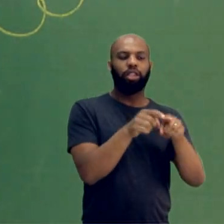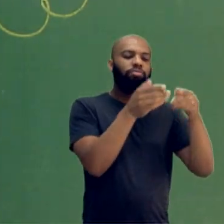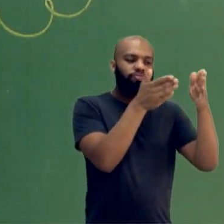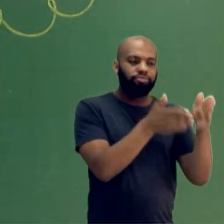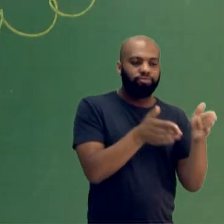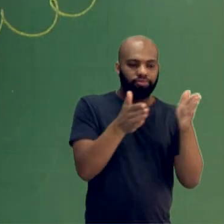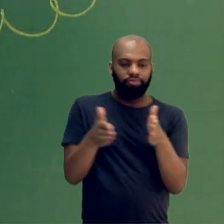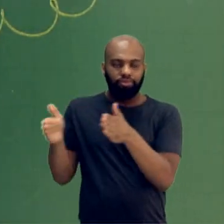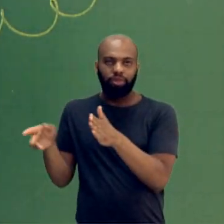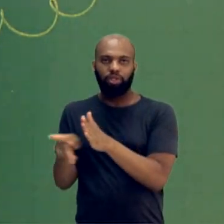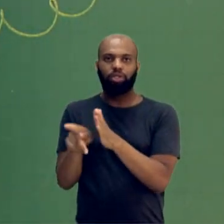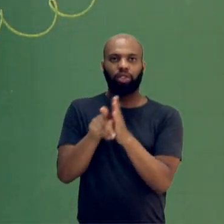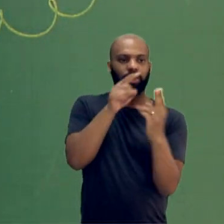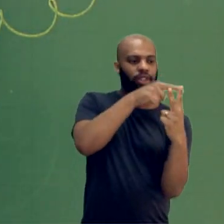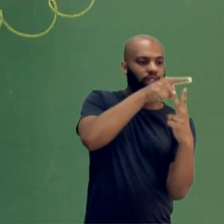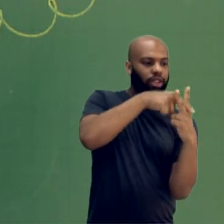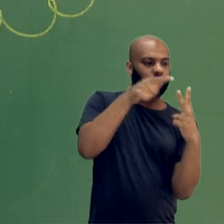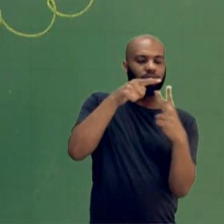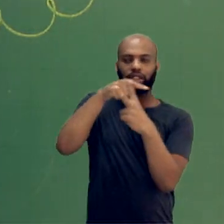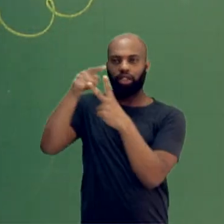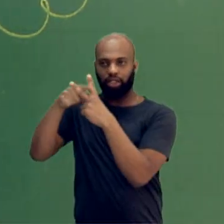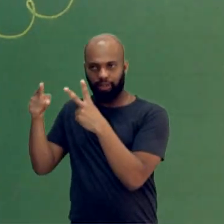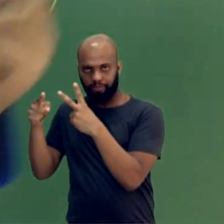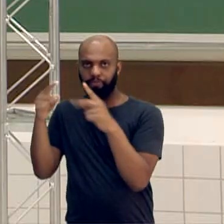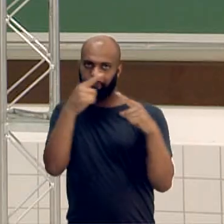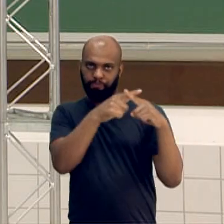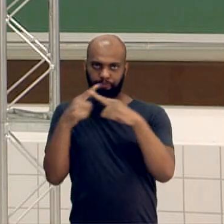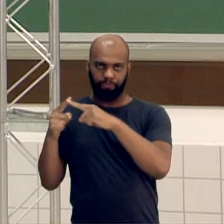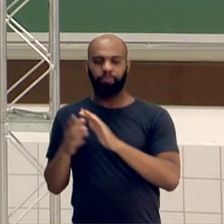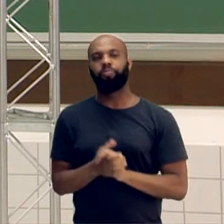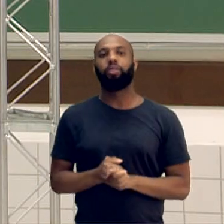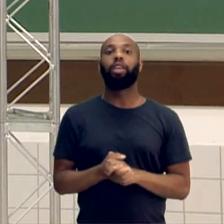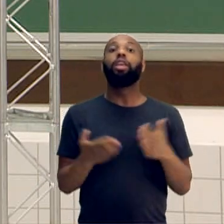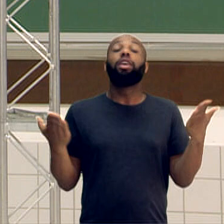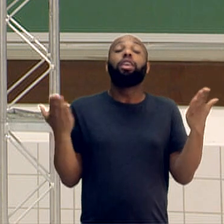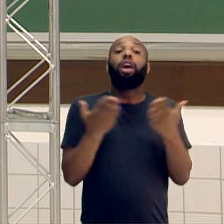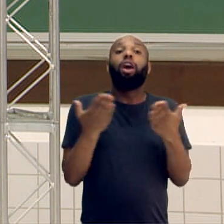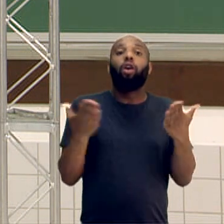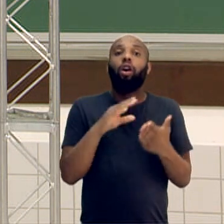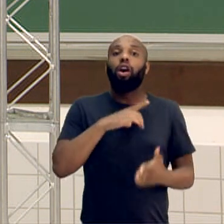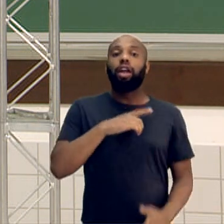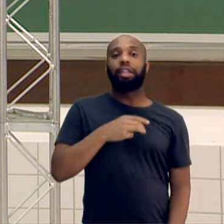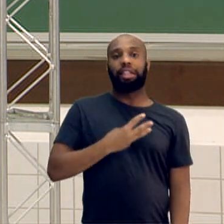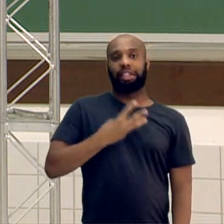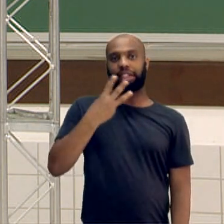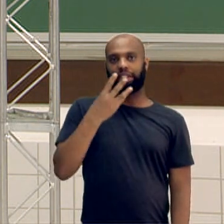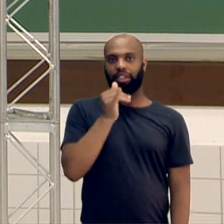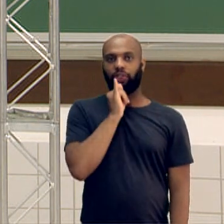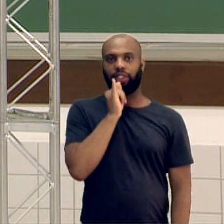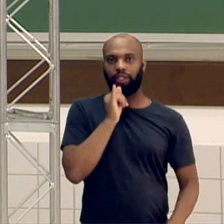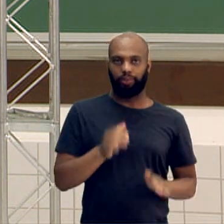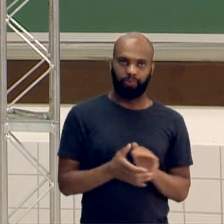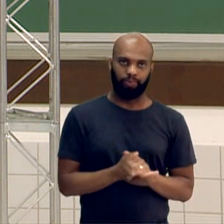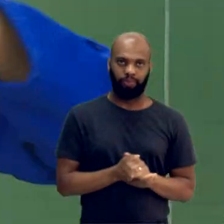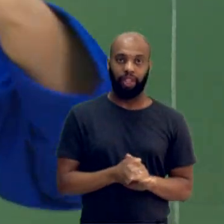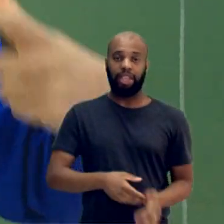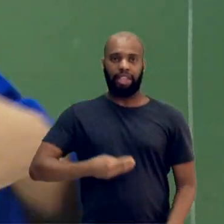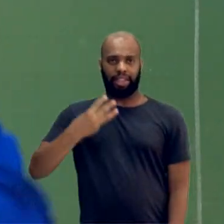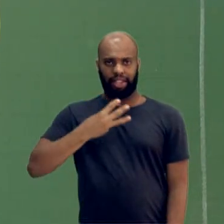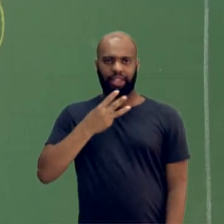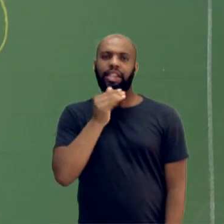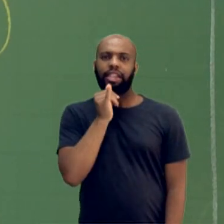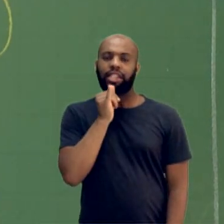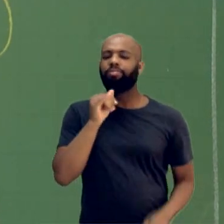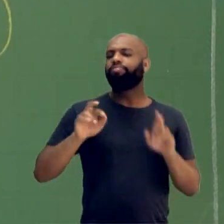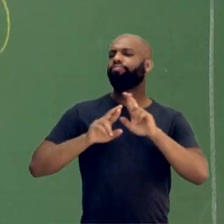processo dos dois radicais ali no produto. Tudo bem? Agora veja o terceiro exemplo. O terceiro exemplo ele é um